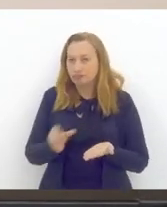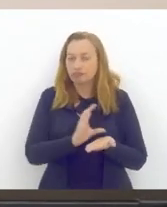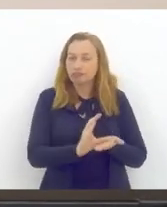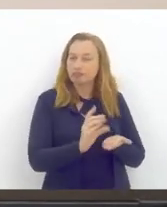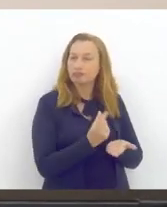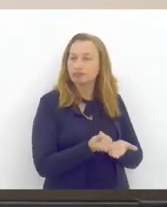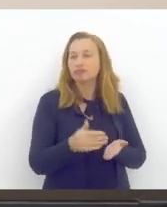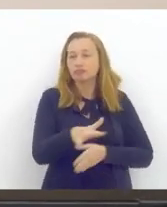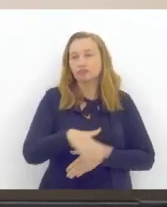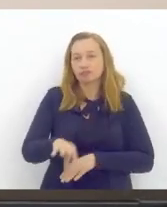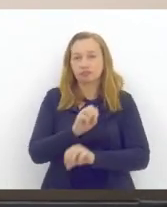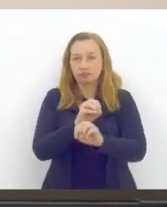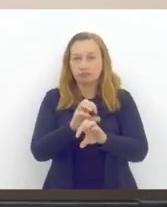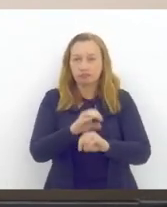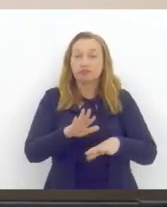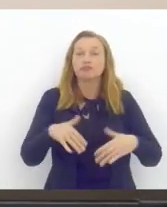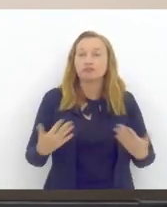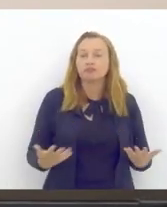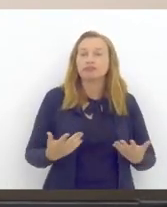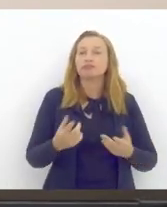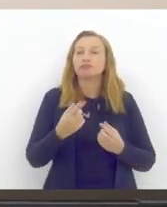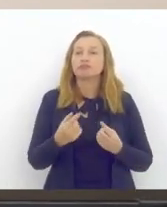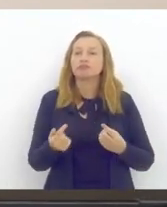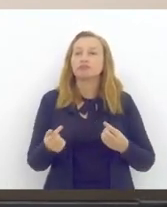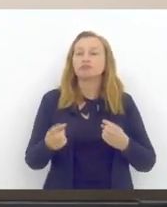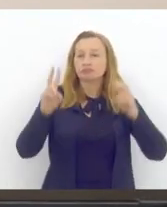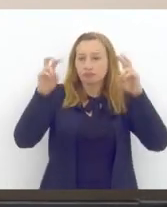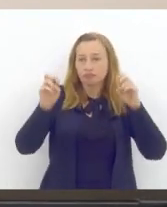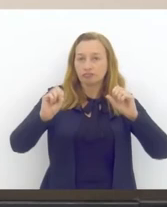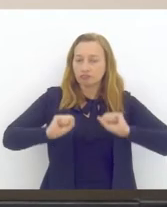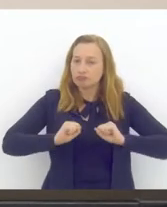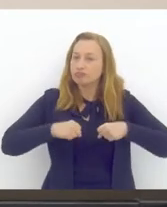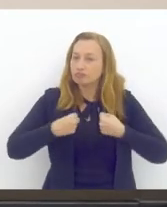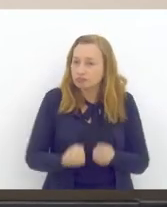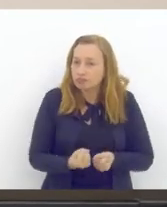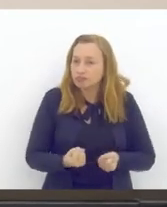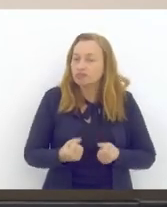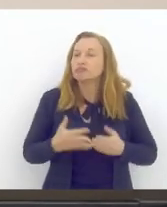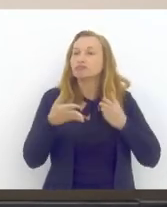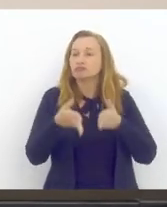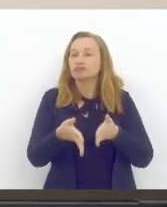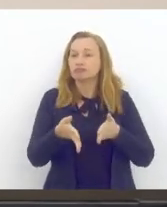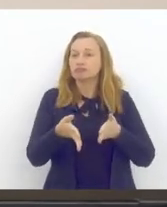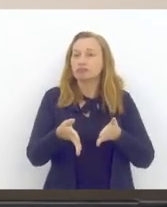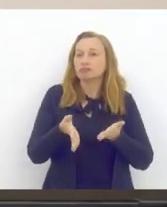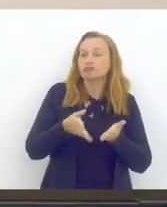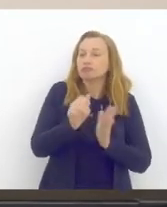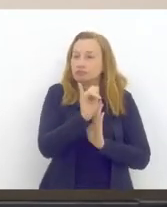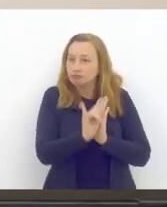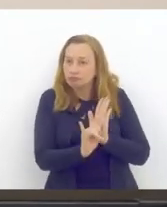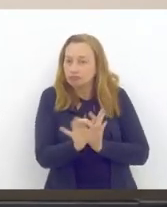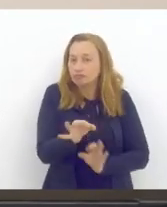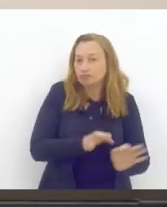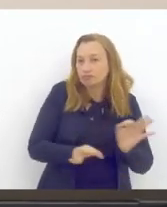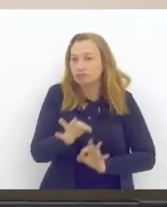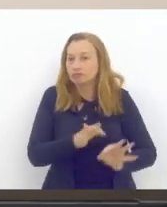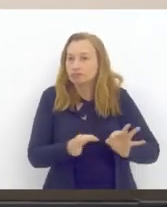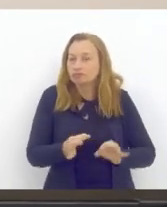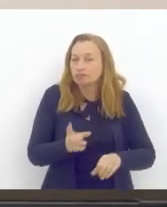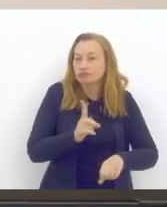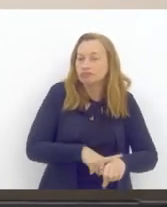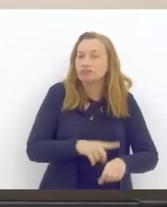educação. Então, esse vai ser um dos pontos que nós vamos nos debruçar, buscando fazer uma redação que, ao mesmo tempo,